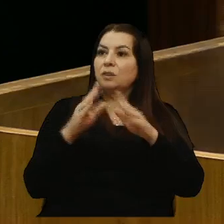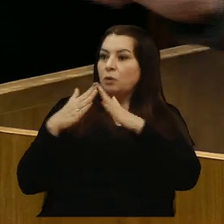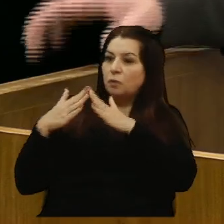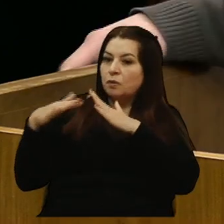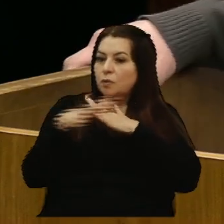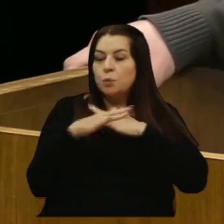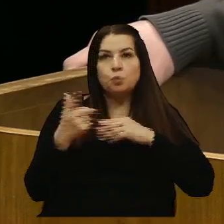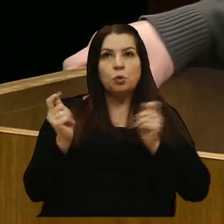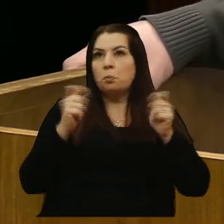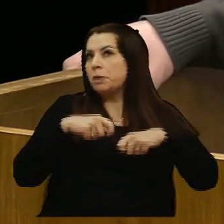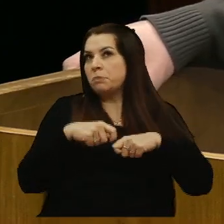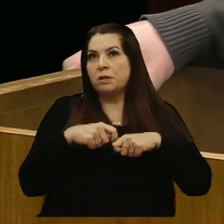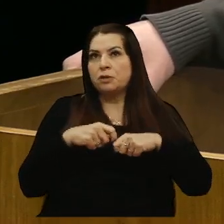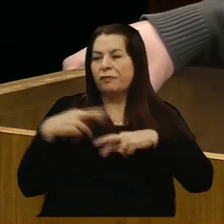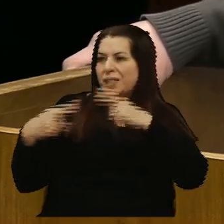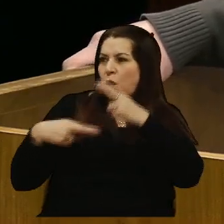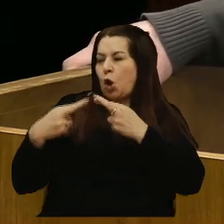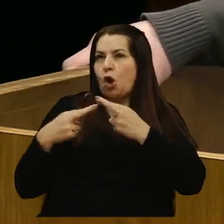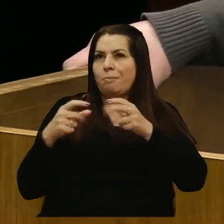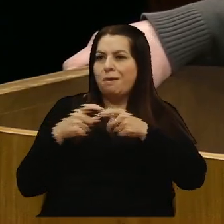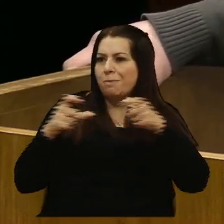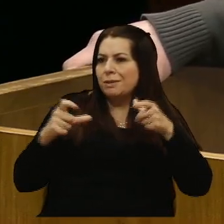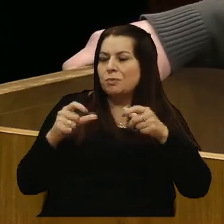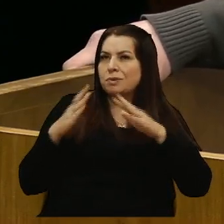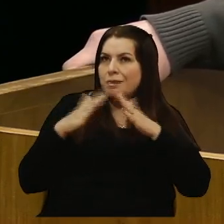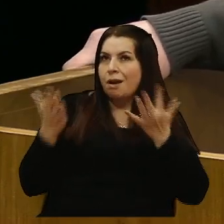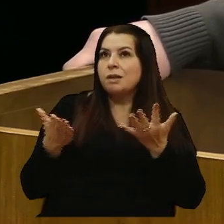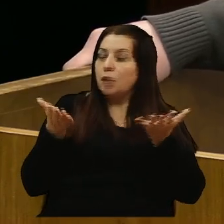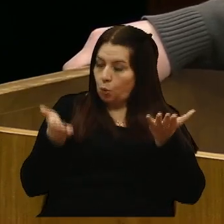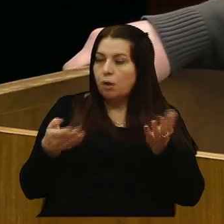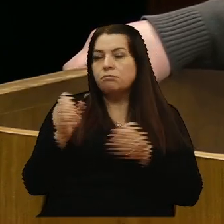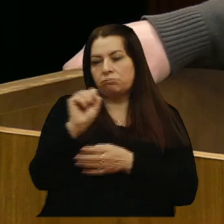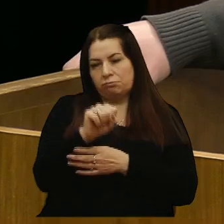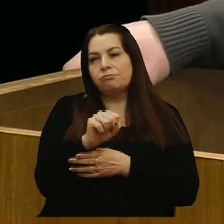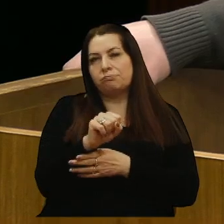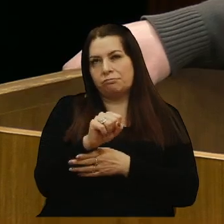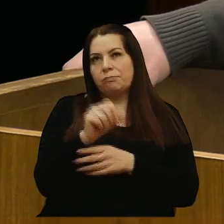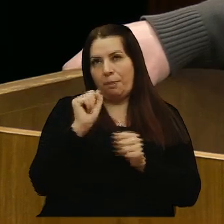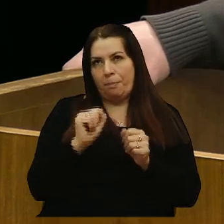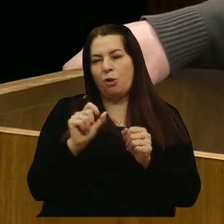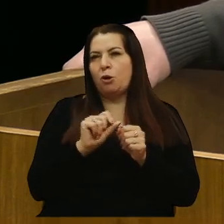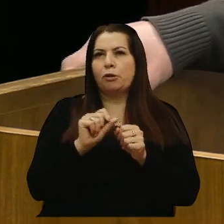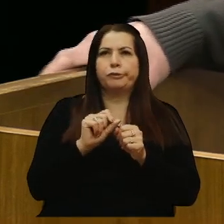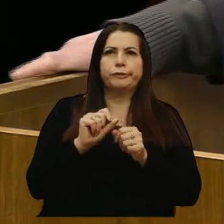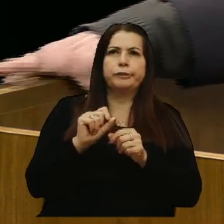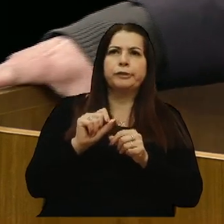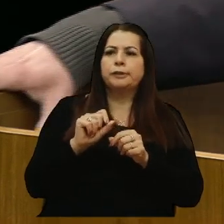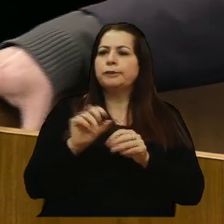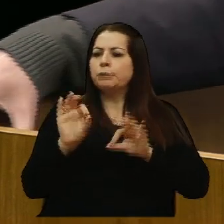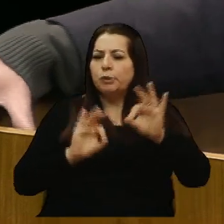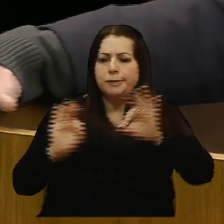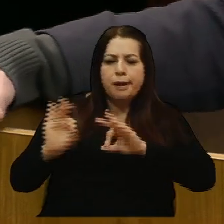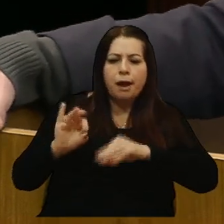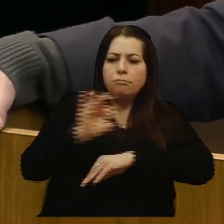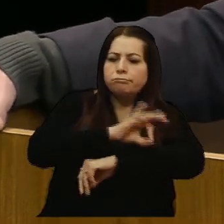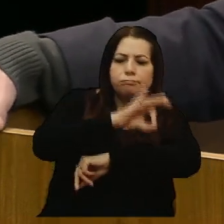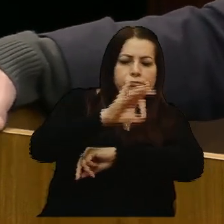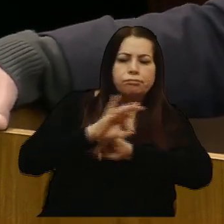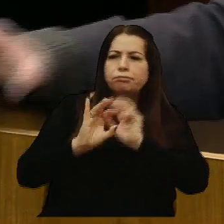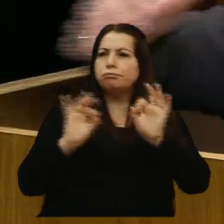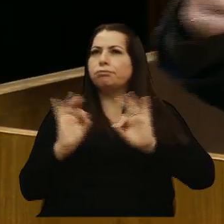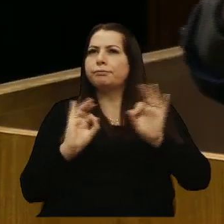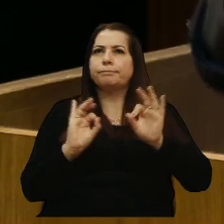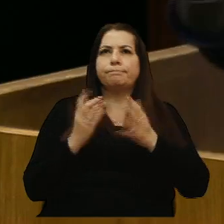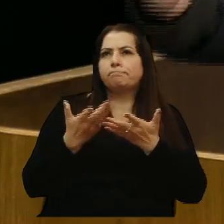tinham a possibilidade de fazer reformas, ampliações, e agora sim, podem fazer plantas, podem fazer os